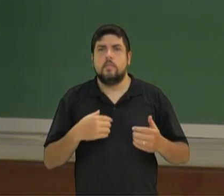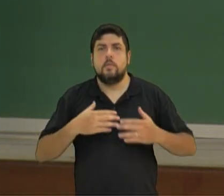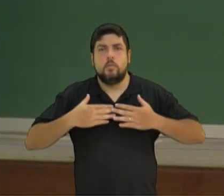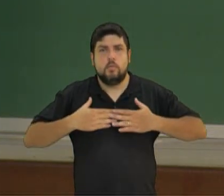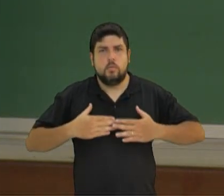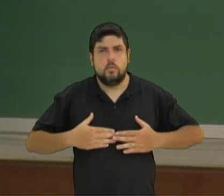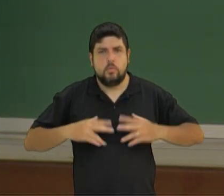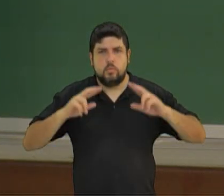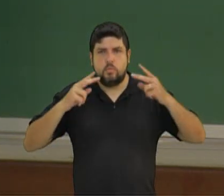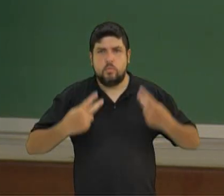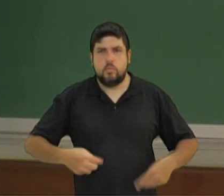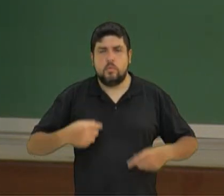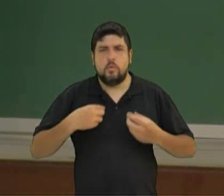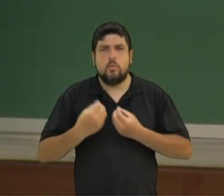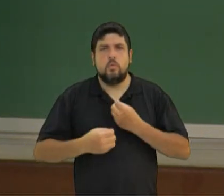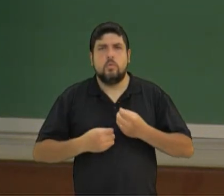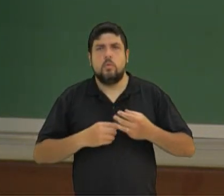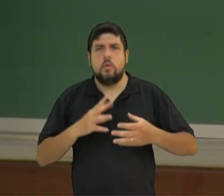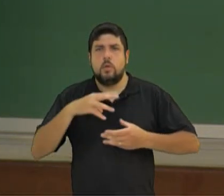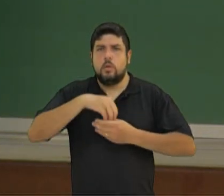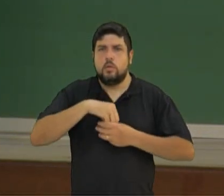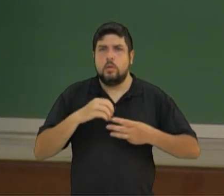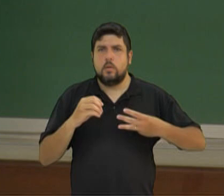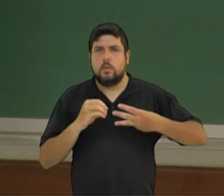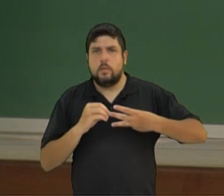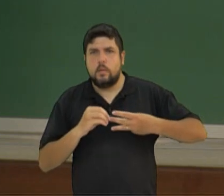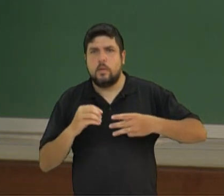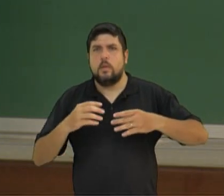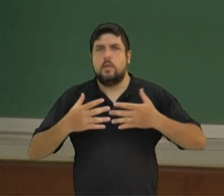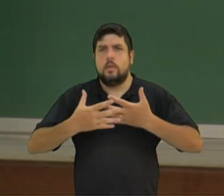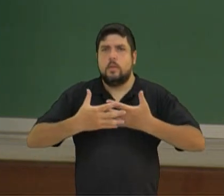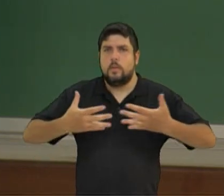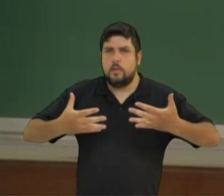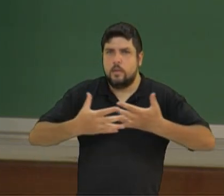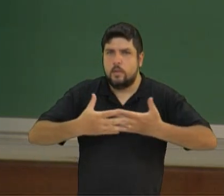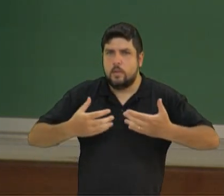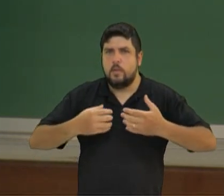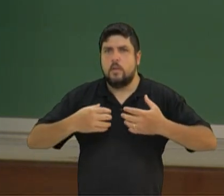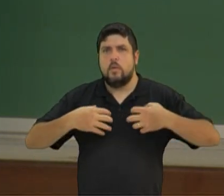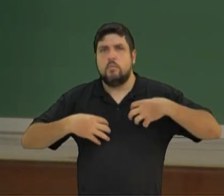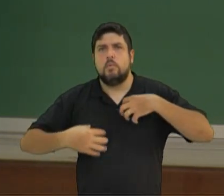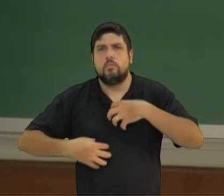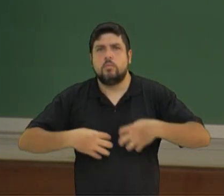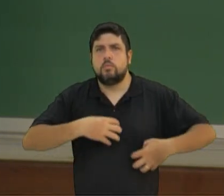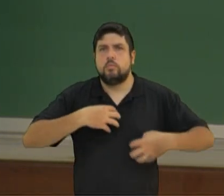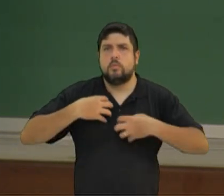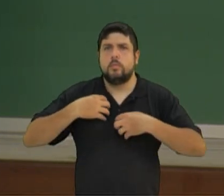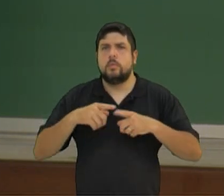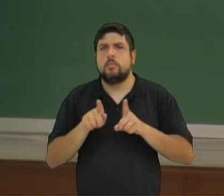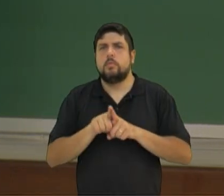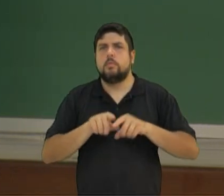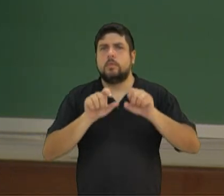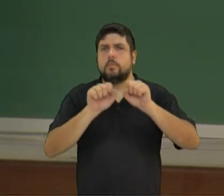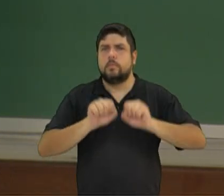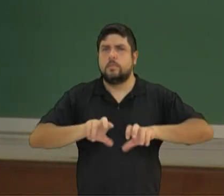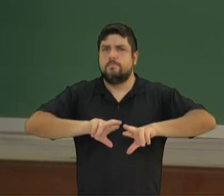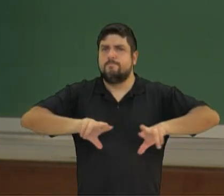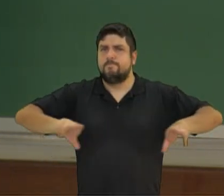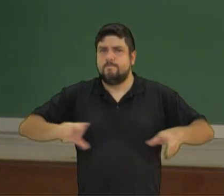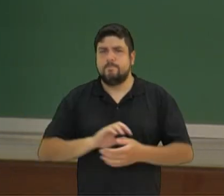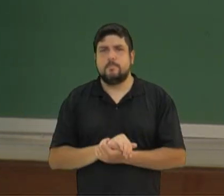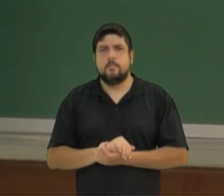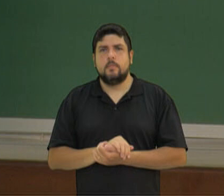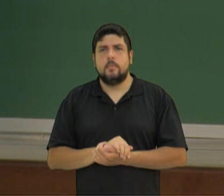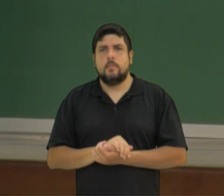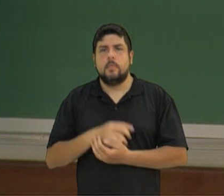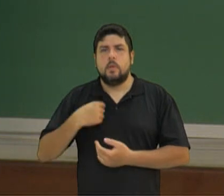humano, formado por células, tecidos, órgãos, e vários sistemas. Nós aprendemos,